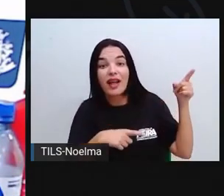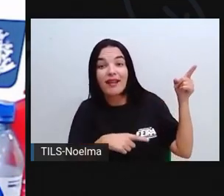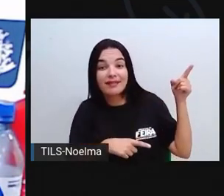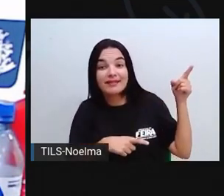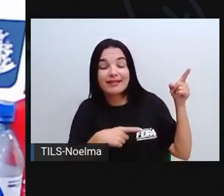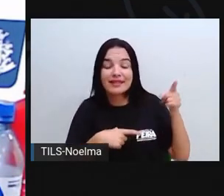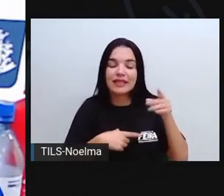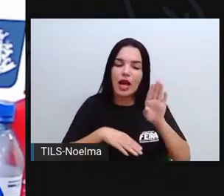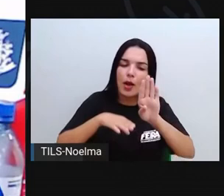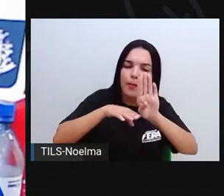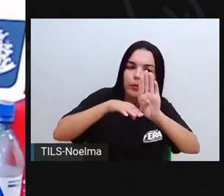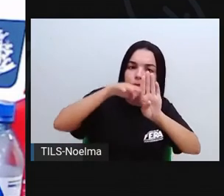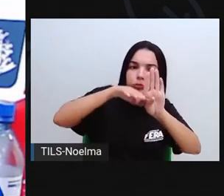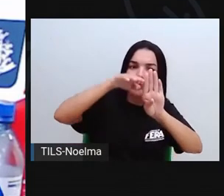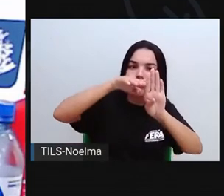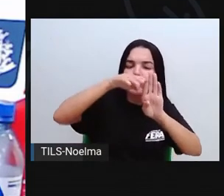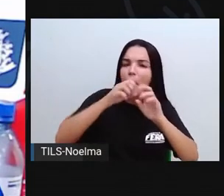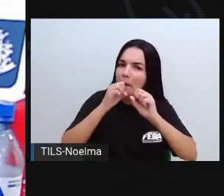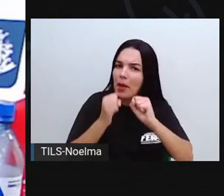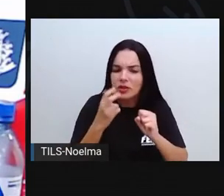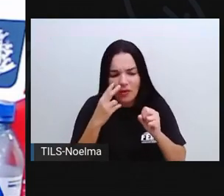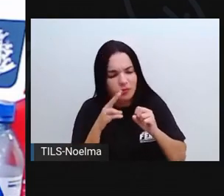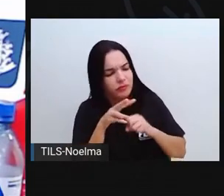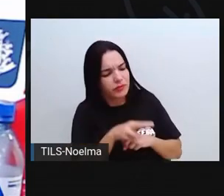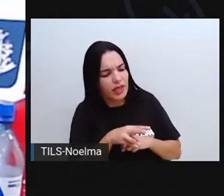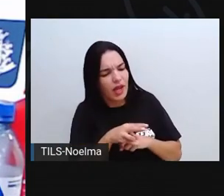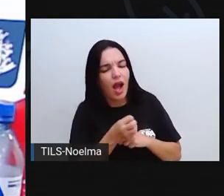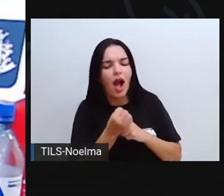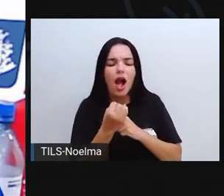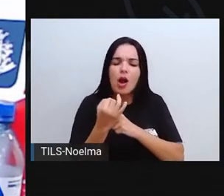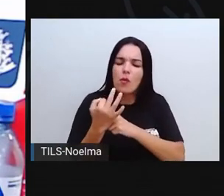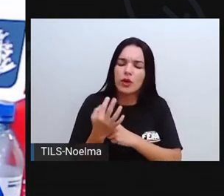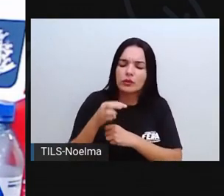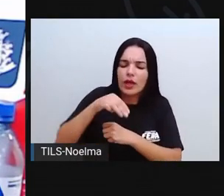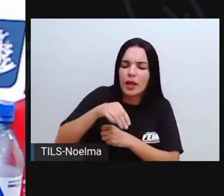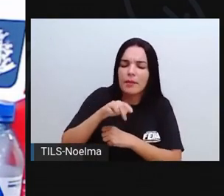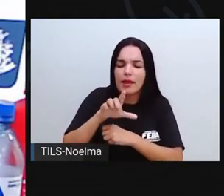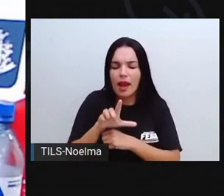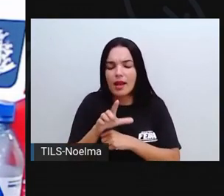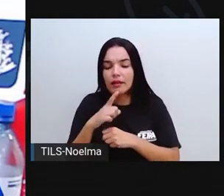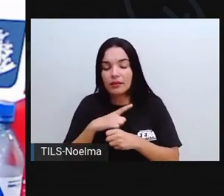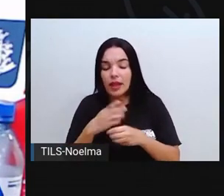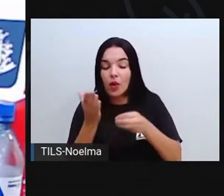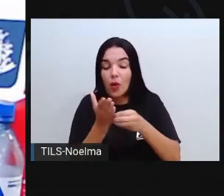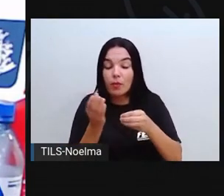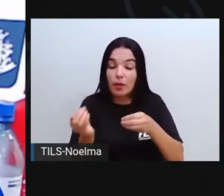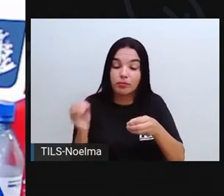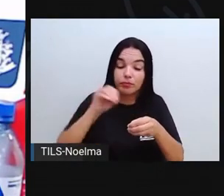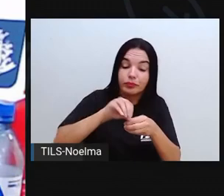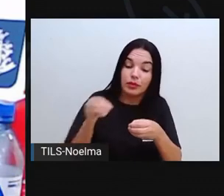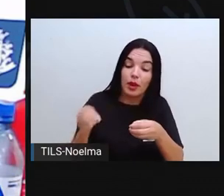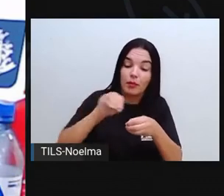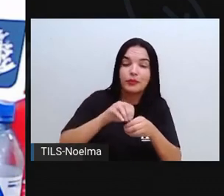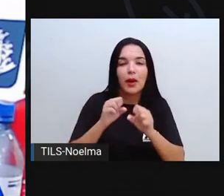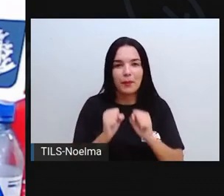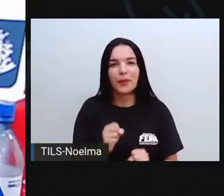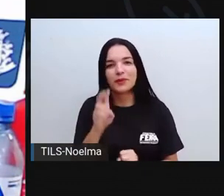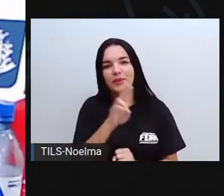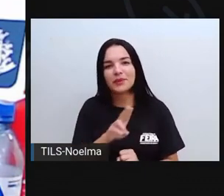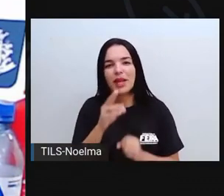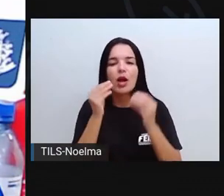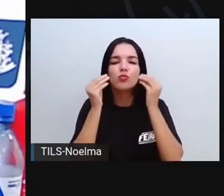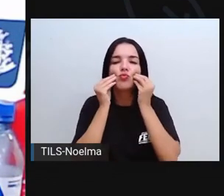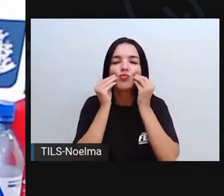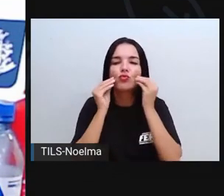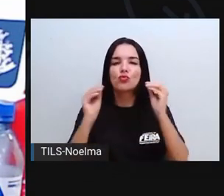aí. E aí vocês podem estar conferindo quantos ml dá em cada copo que vocês vão utilizar, certo?